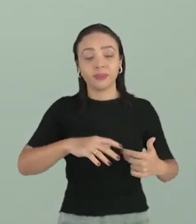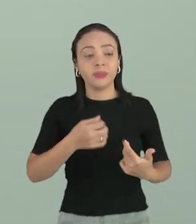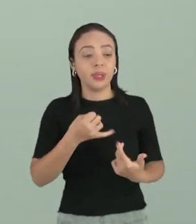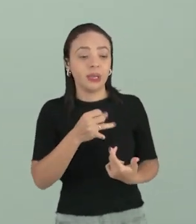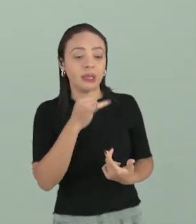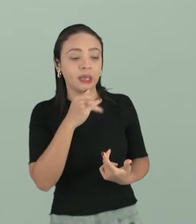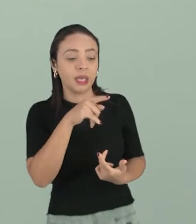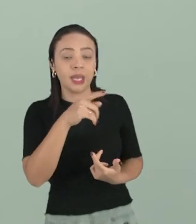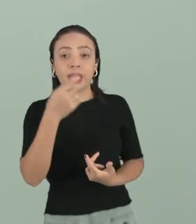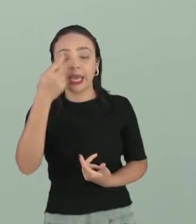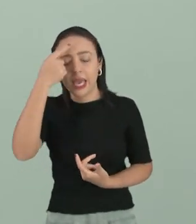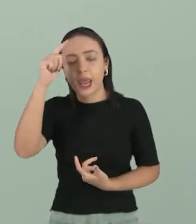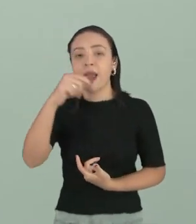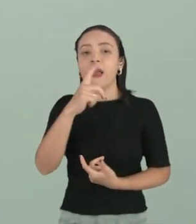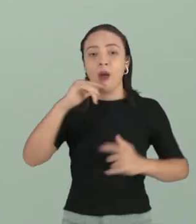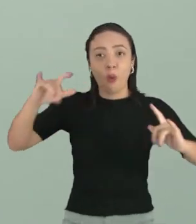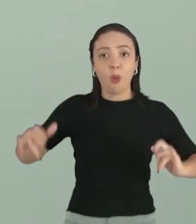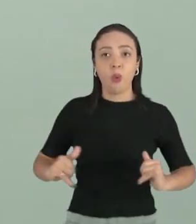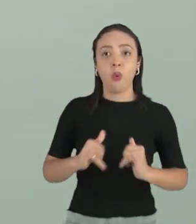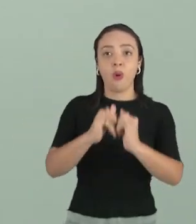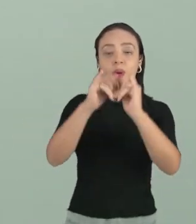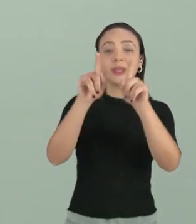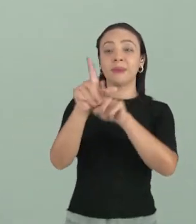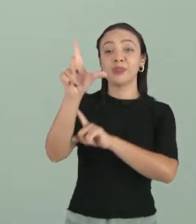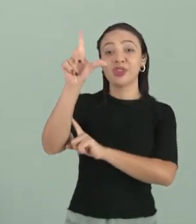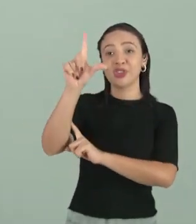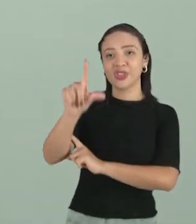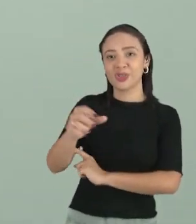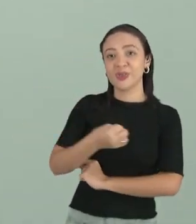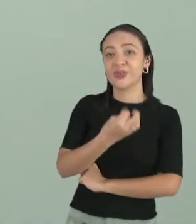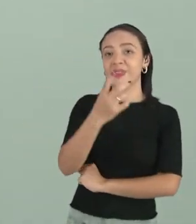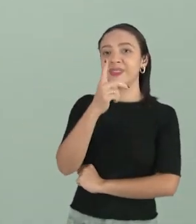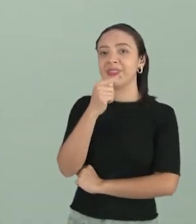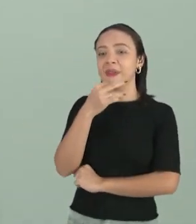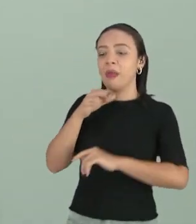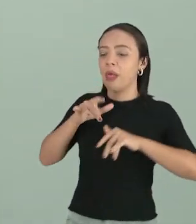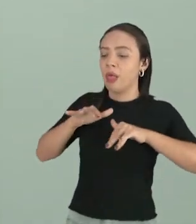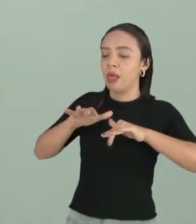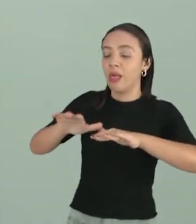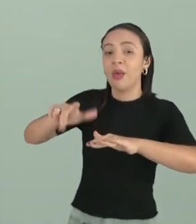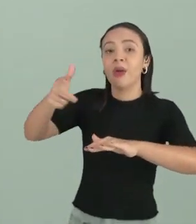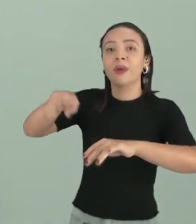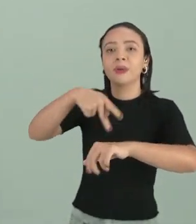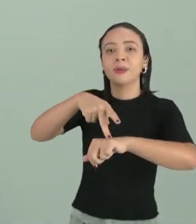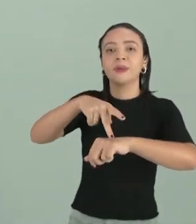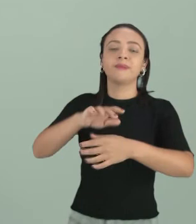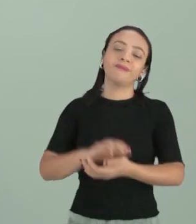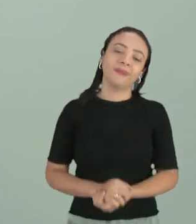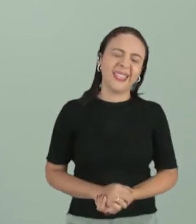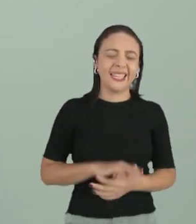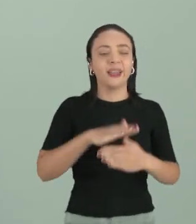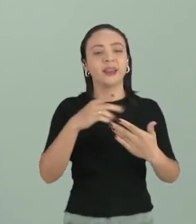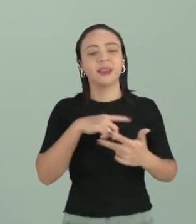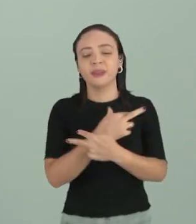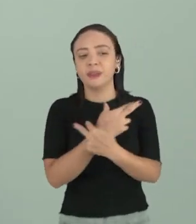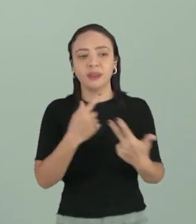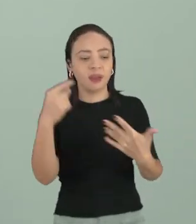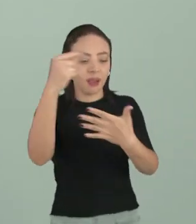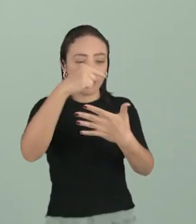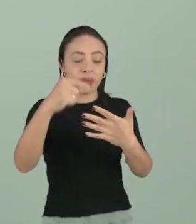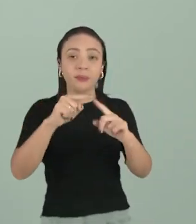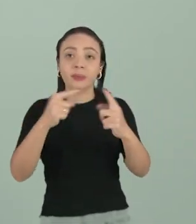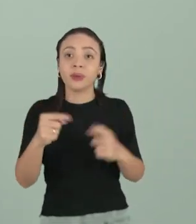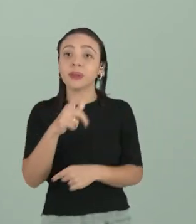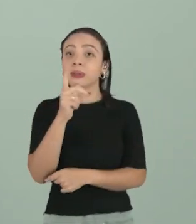uma hidrelétrica, isso já diminui a quantidade de água que vai para os outros países. Então, uma série de coisas mais que a